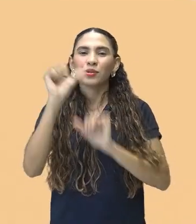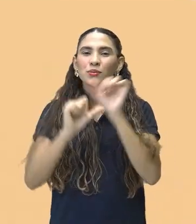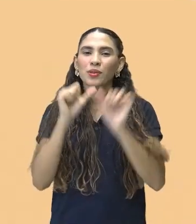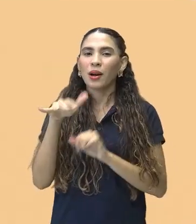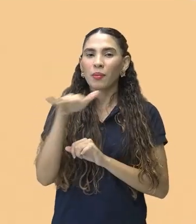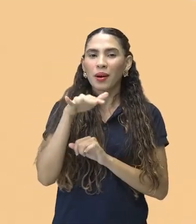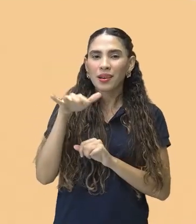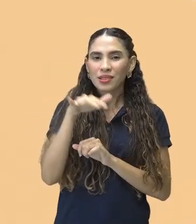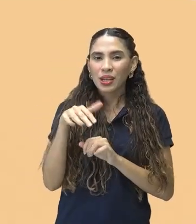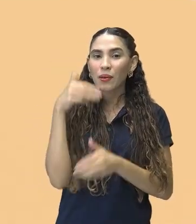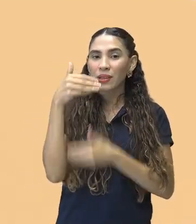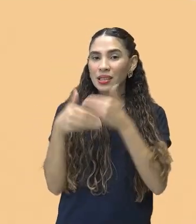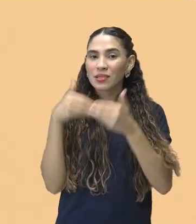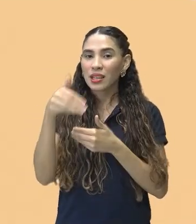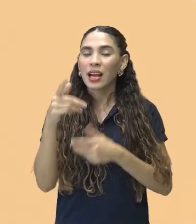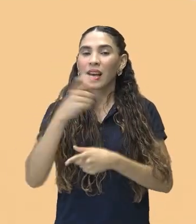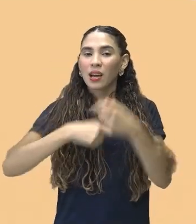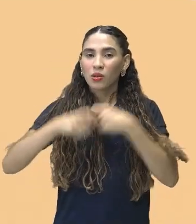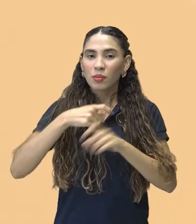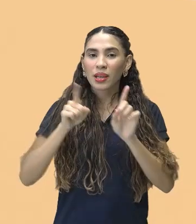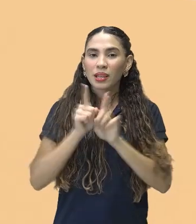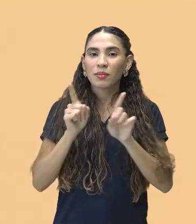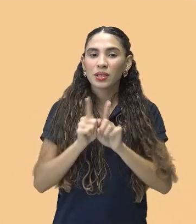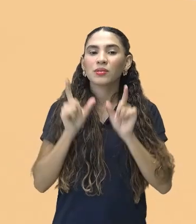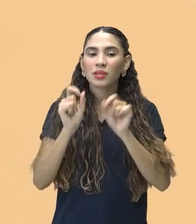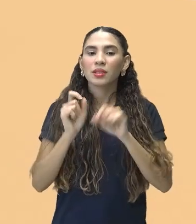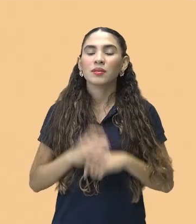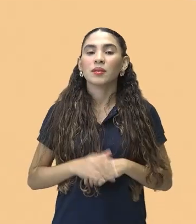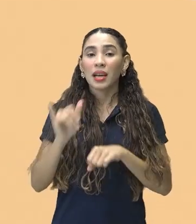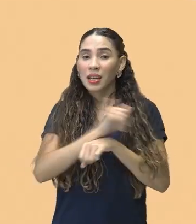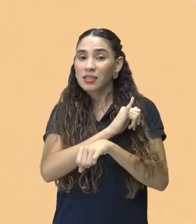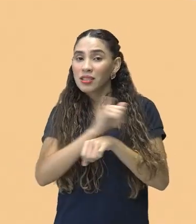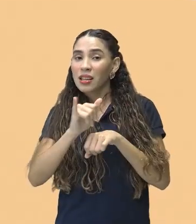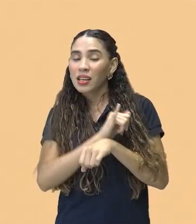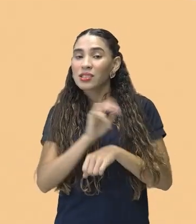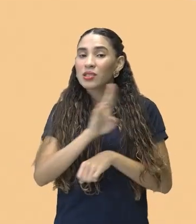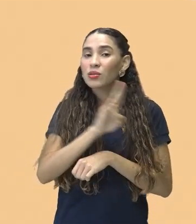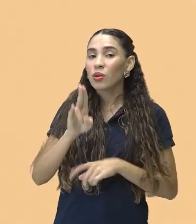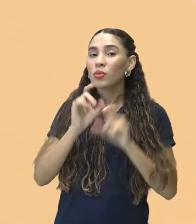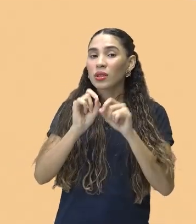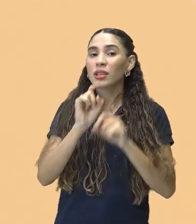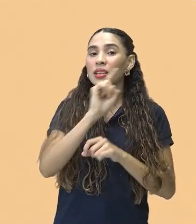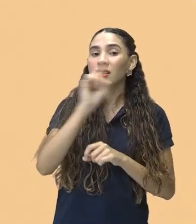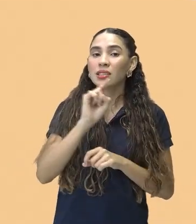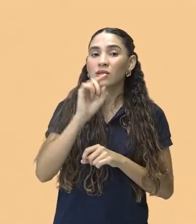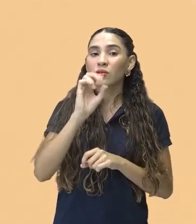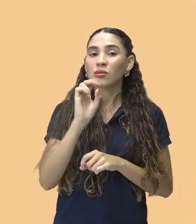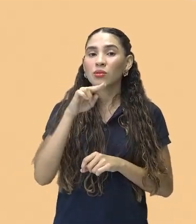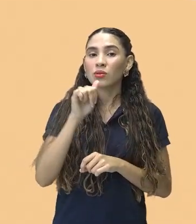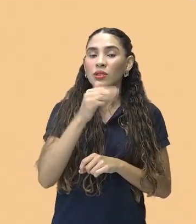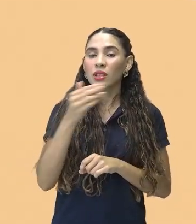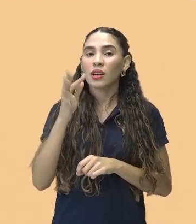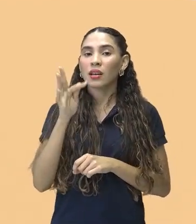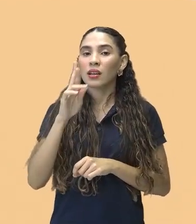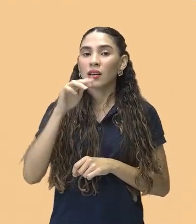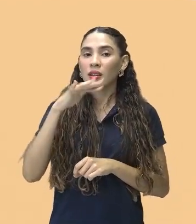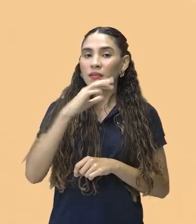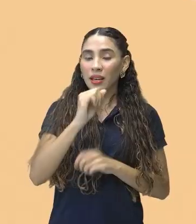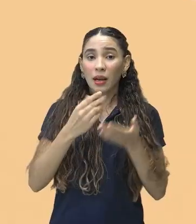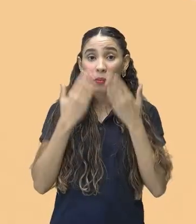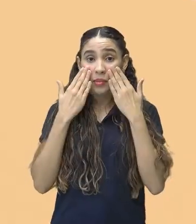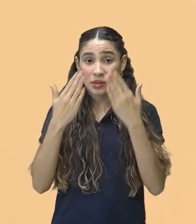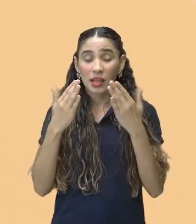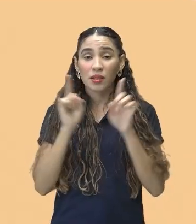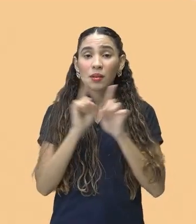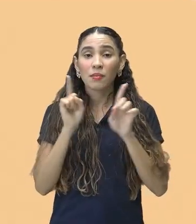e desenvolvê-la economicamente por um mecanismo chamado Zona Franca, como foi demonstrado por